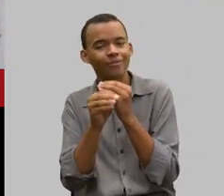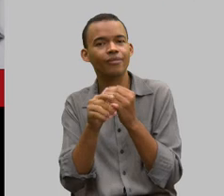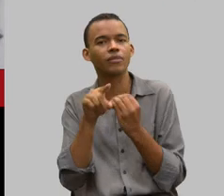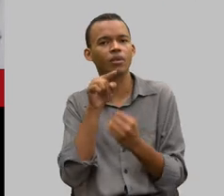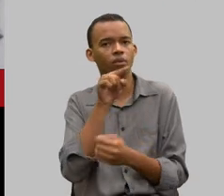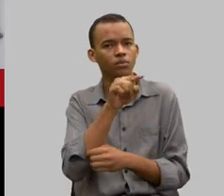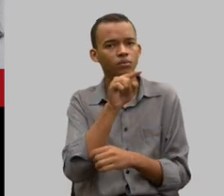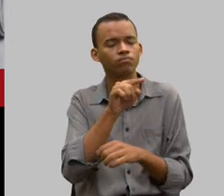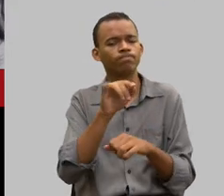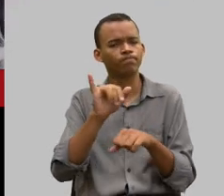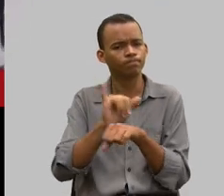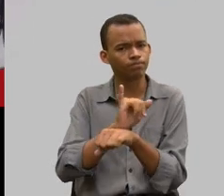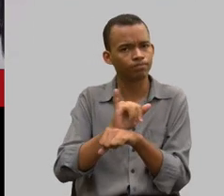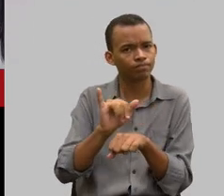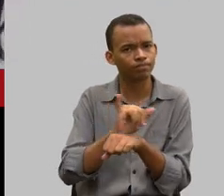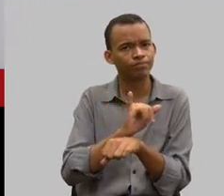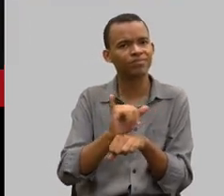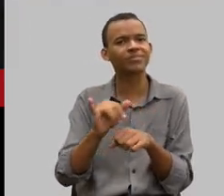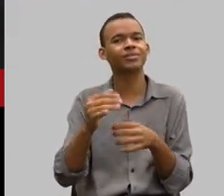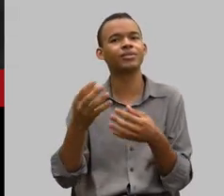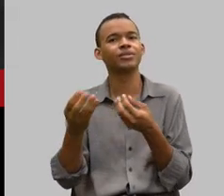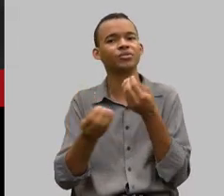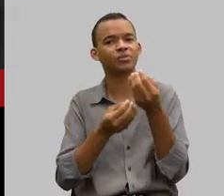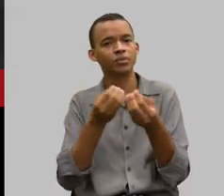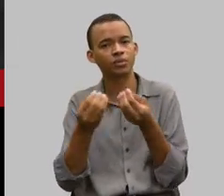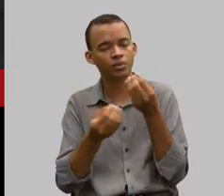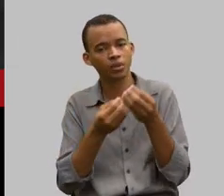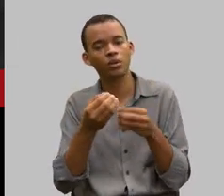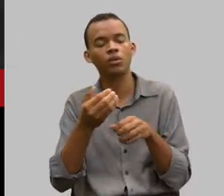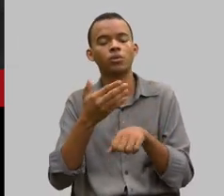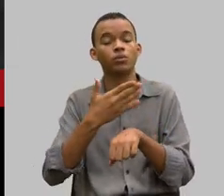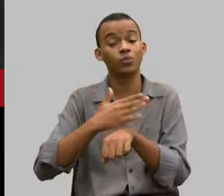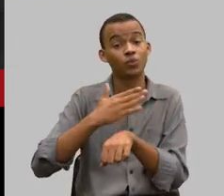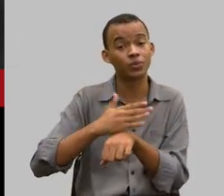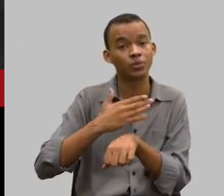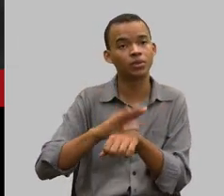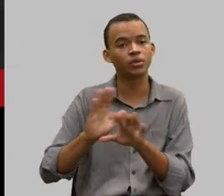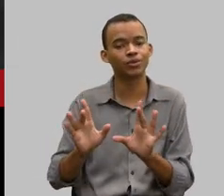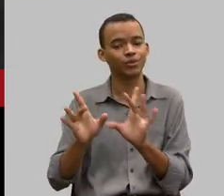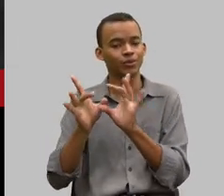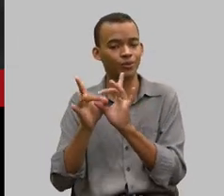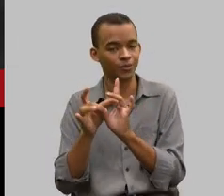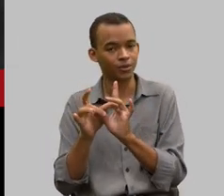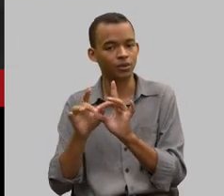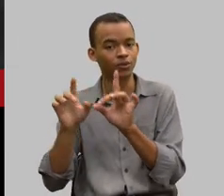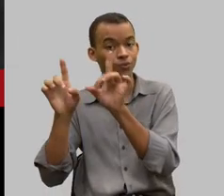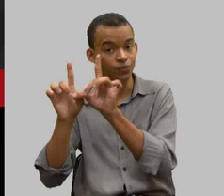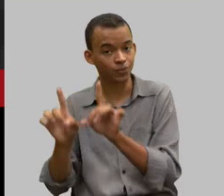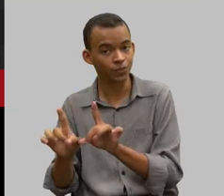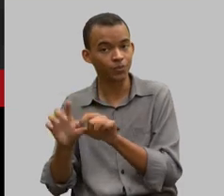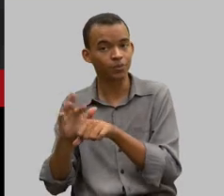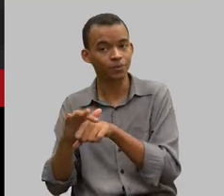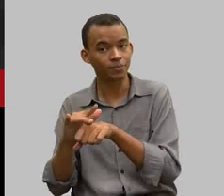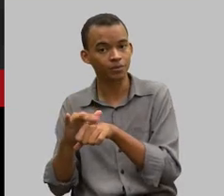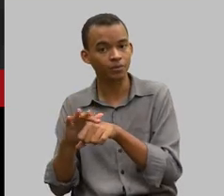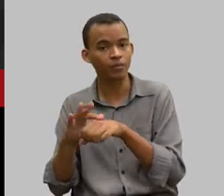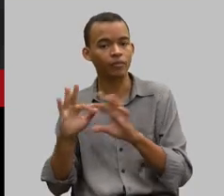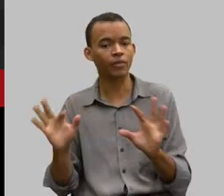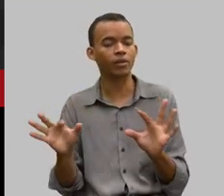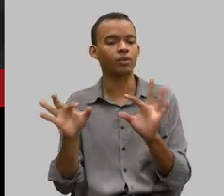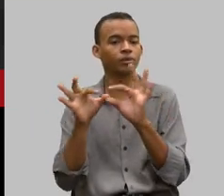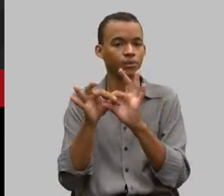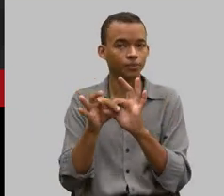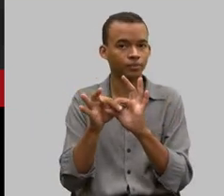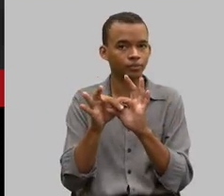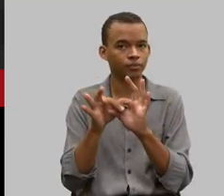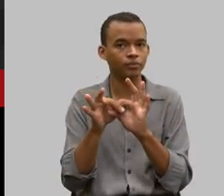excelência teve na unificação das ações das pessoas com doenças raras para levar essa pauta para dentro da